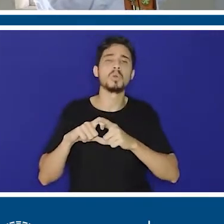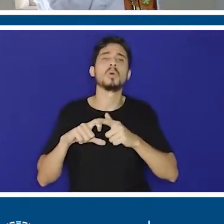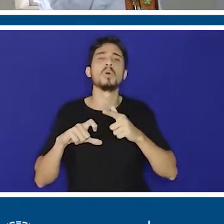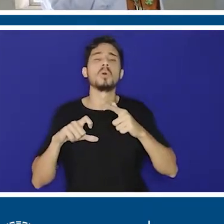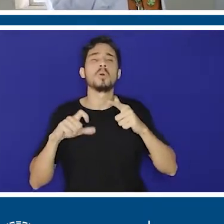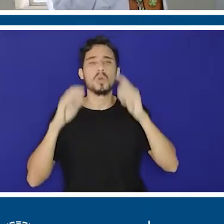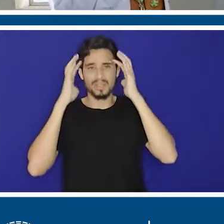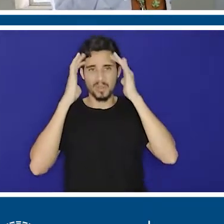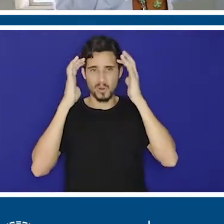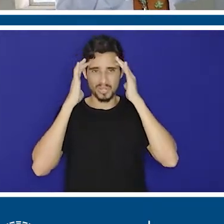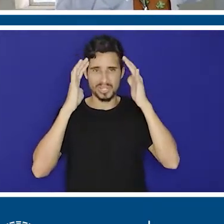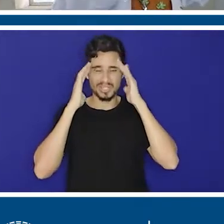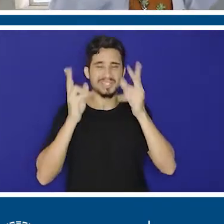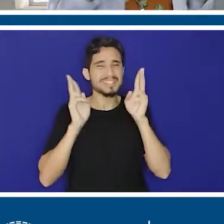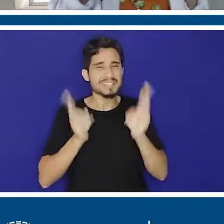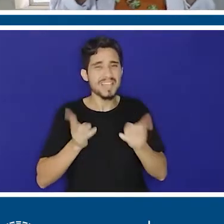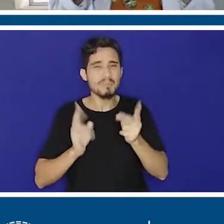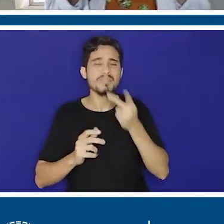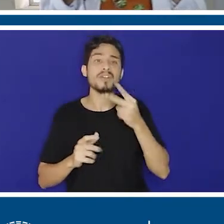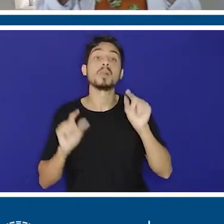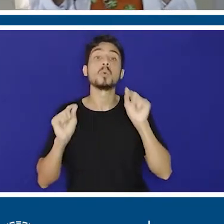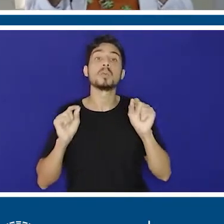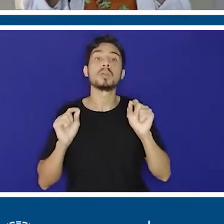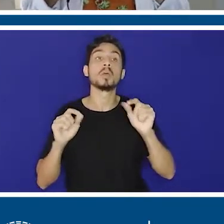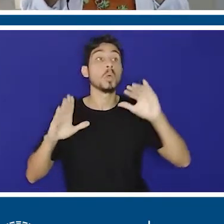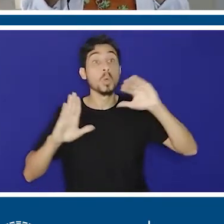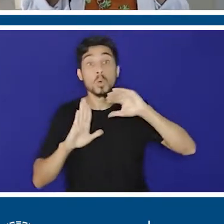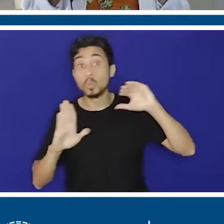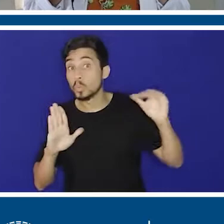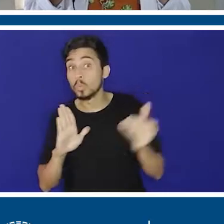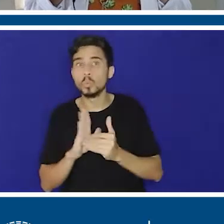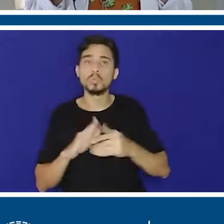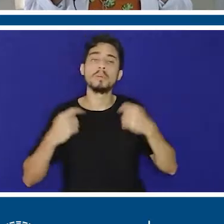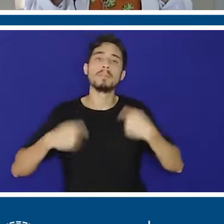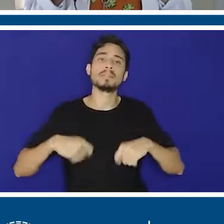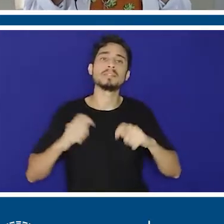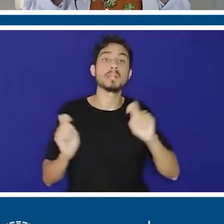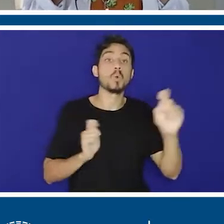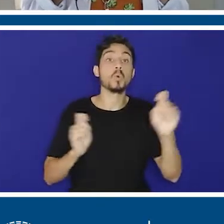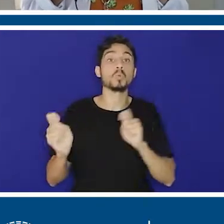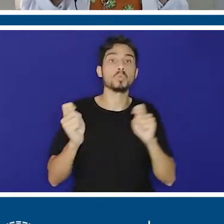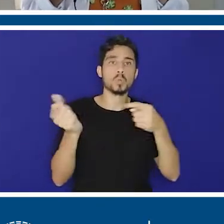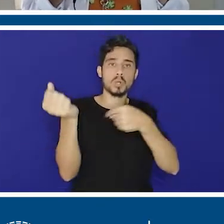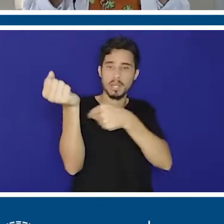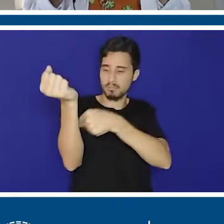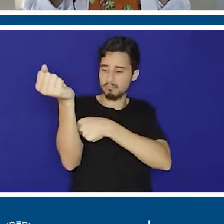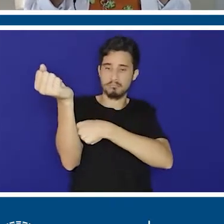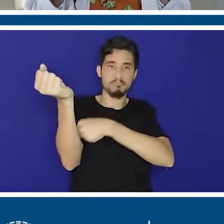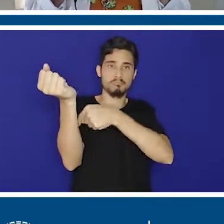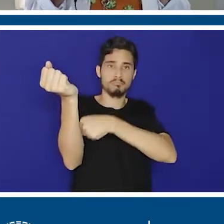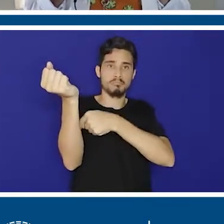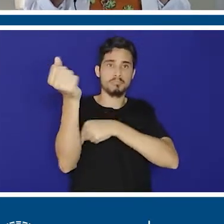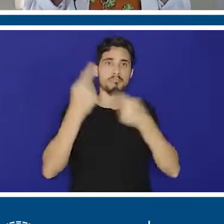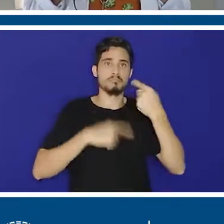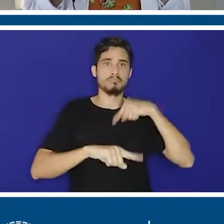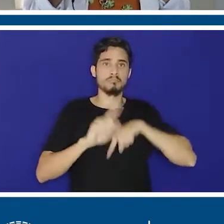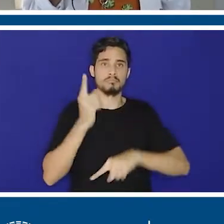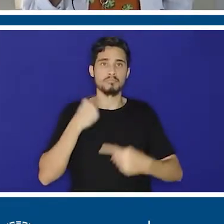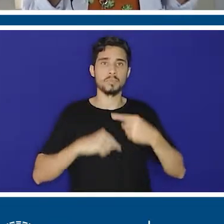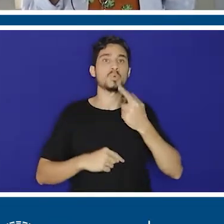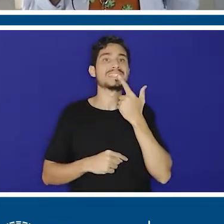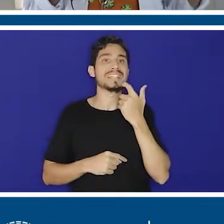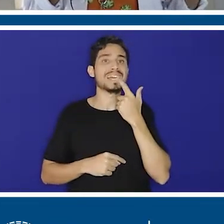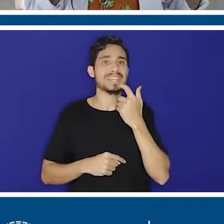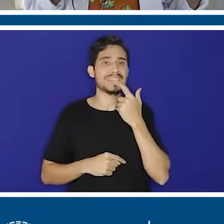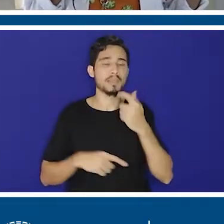é que todas essas medicações elas têm que ter um controle no sangue, da toxicidade dessas medicações.